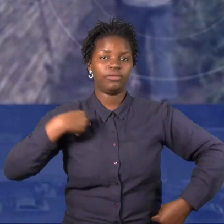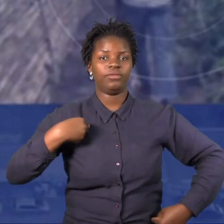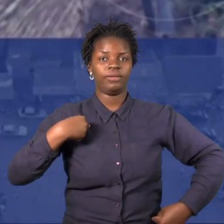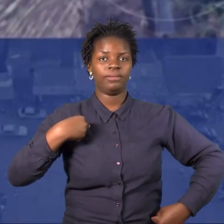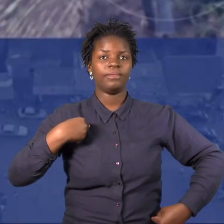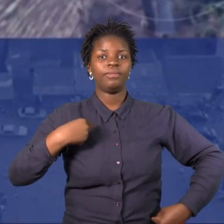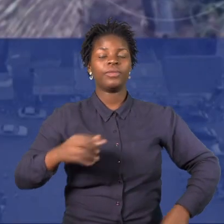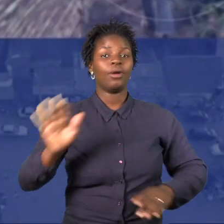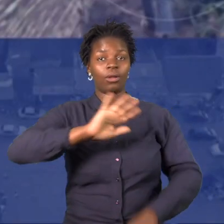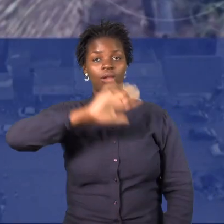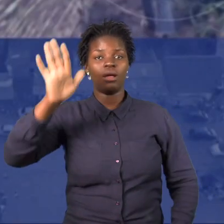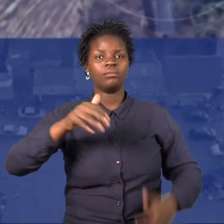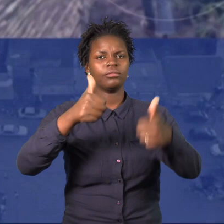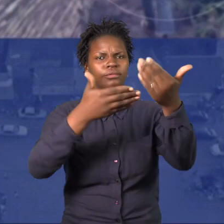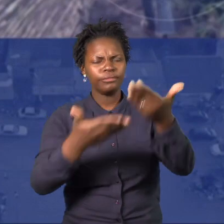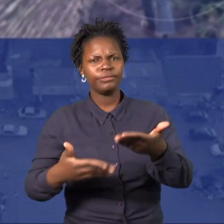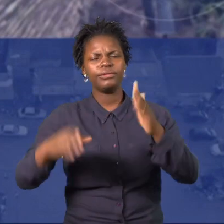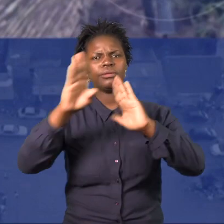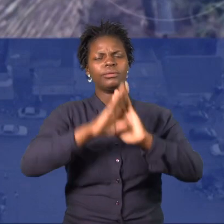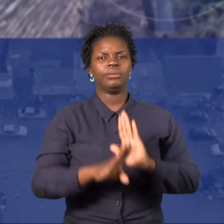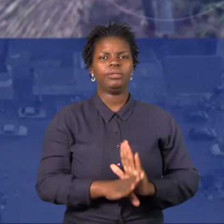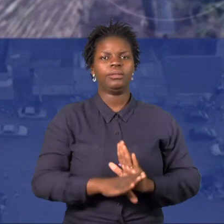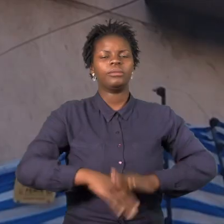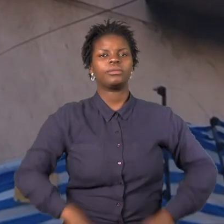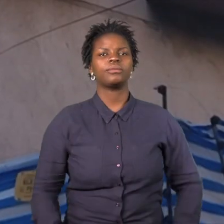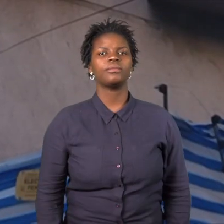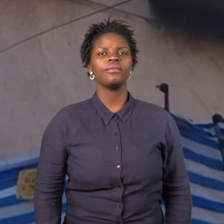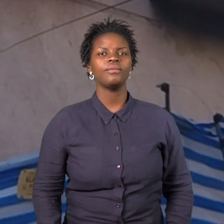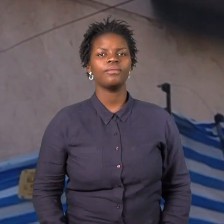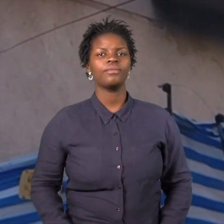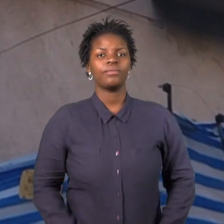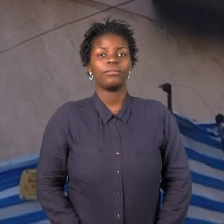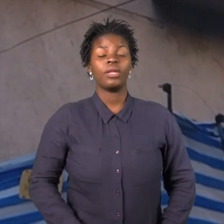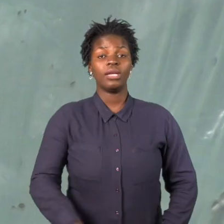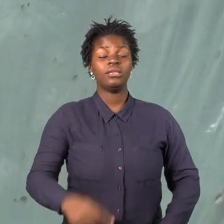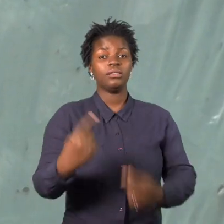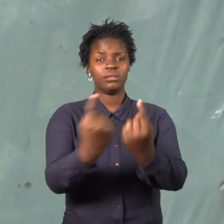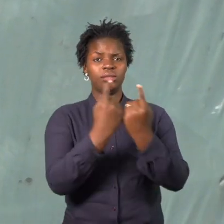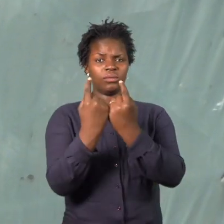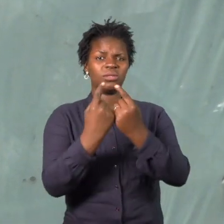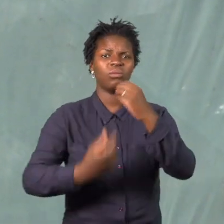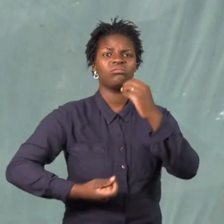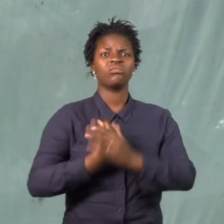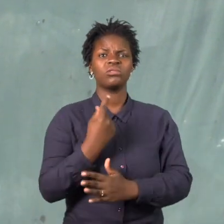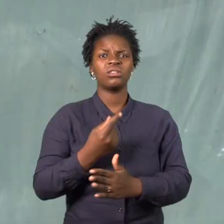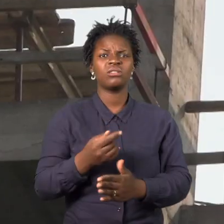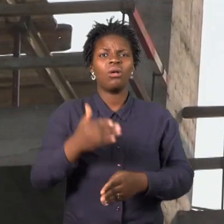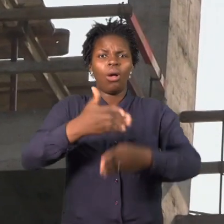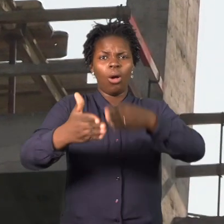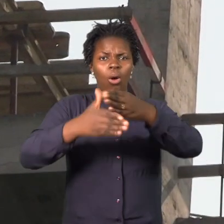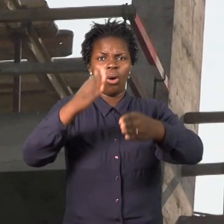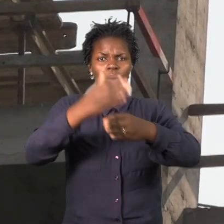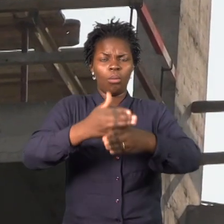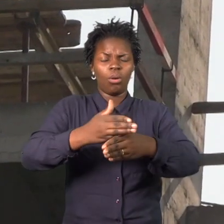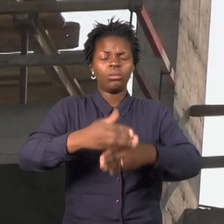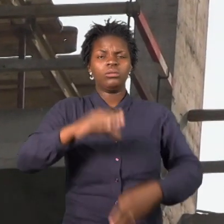acidentes. Olá, seja bem-vindo ao Janela de Integridade. Este é o cenário vivido em obras de construção civil, na qual